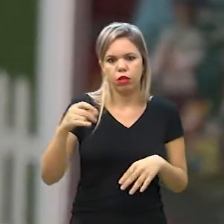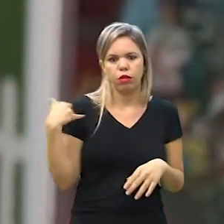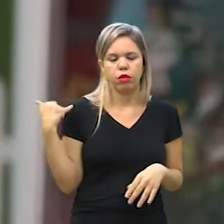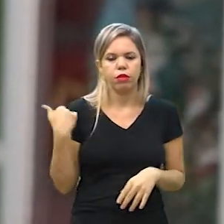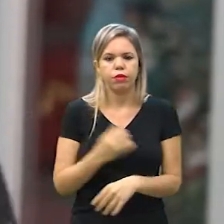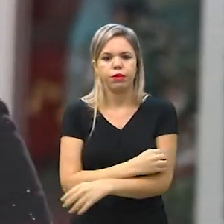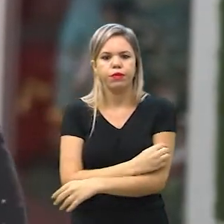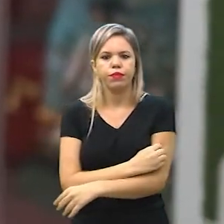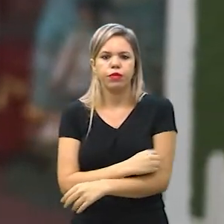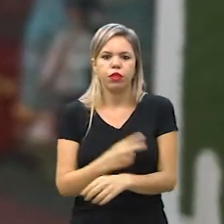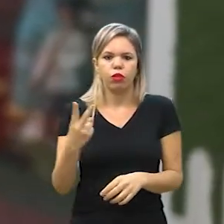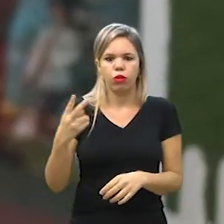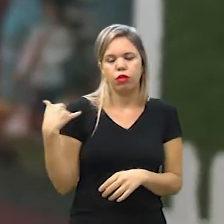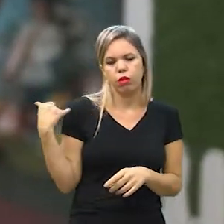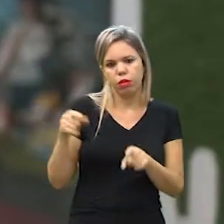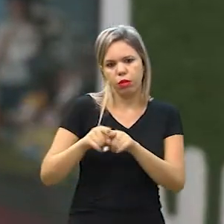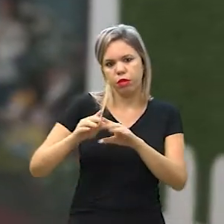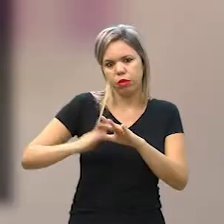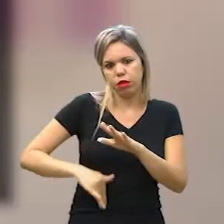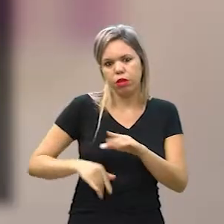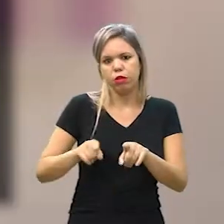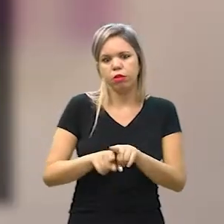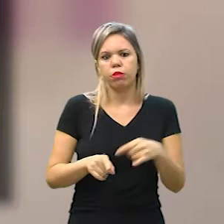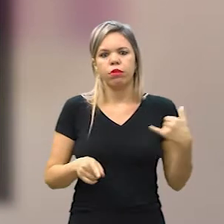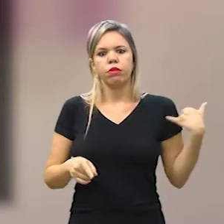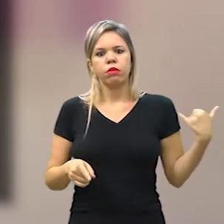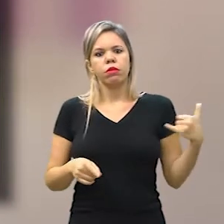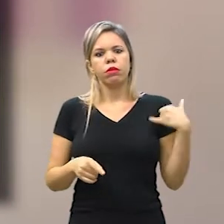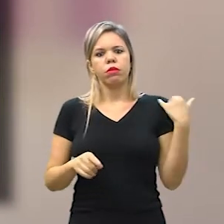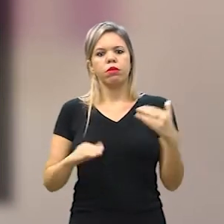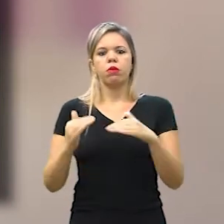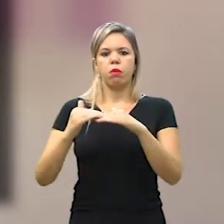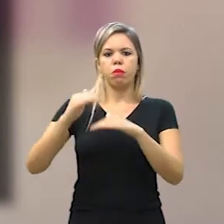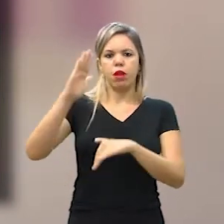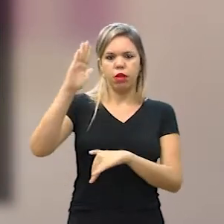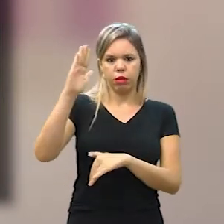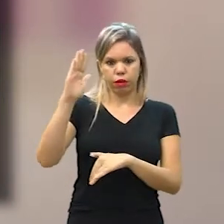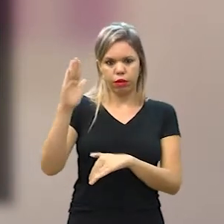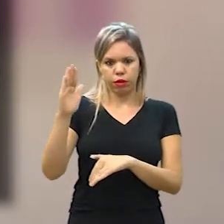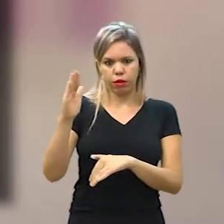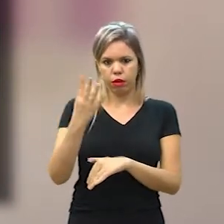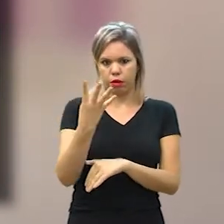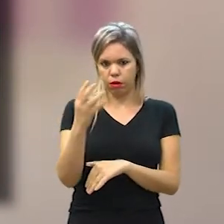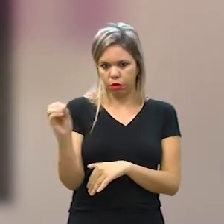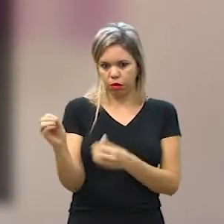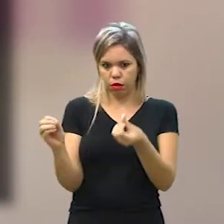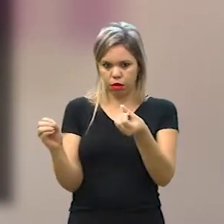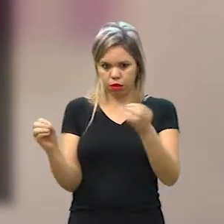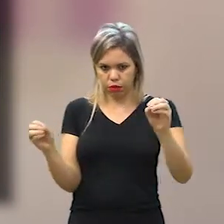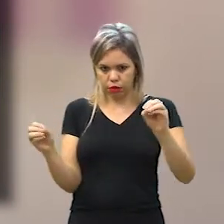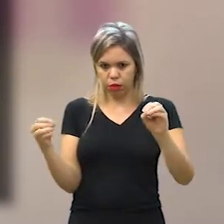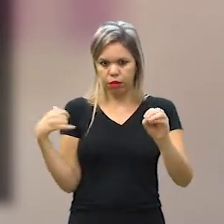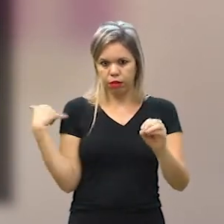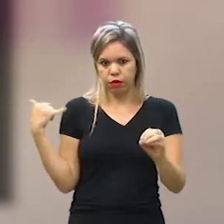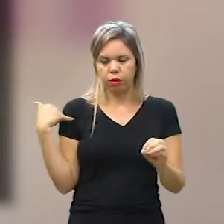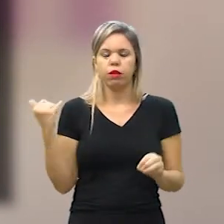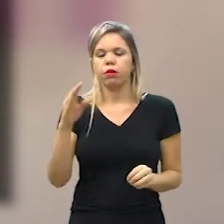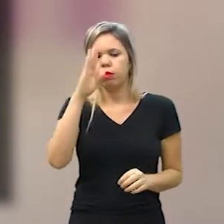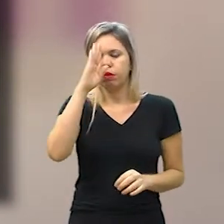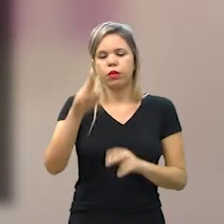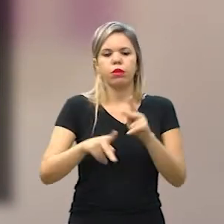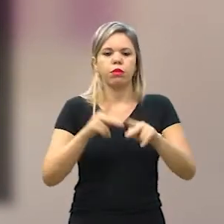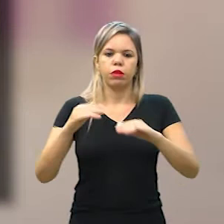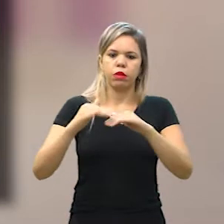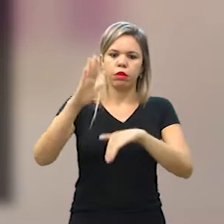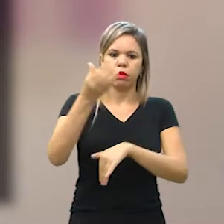dentre esses, os menores de 2 anos, e também a faixa etária acima dos 40, 60 anos, né,